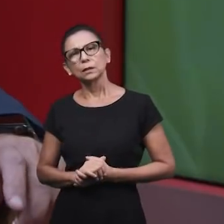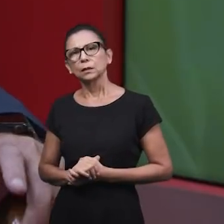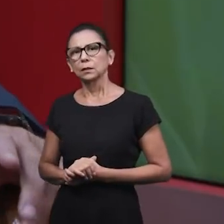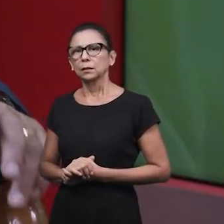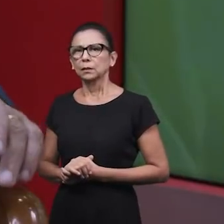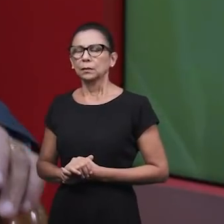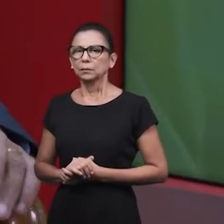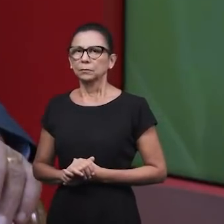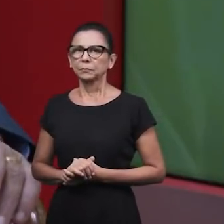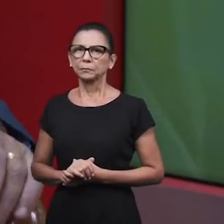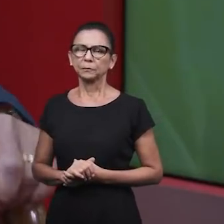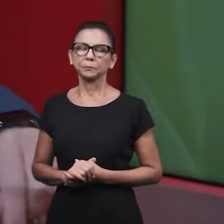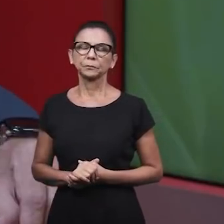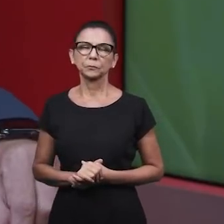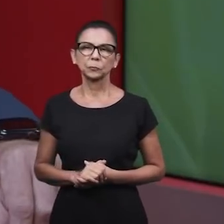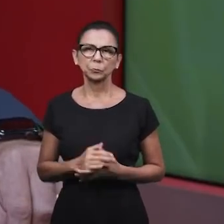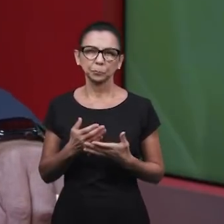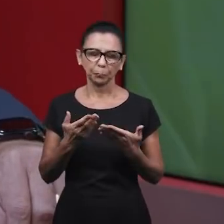Bem, queridos,